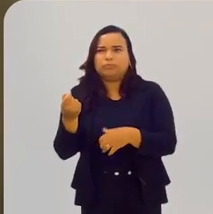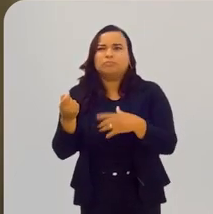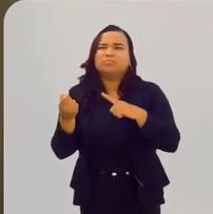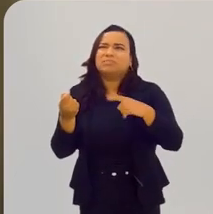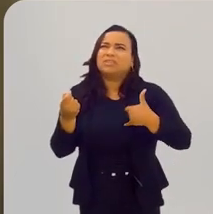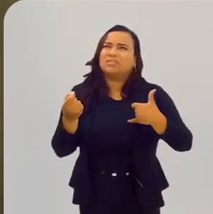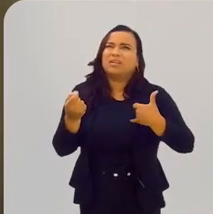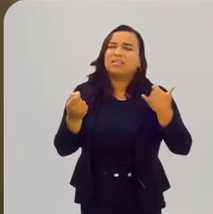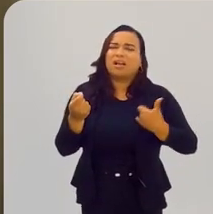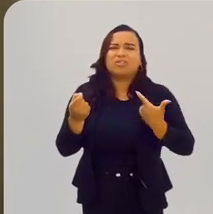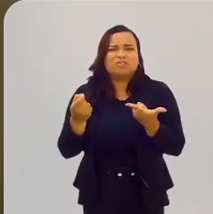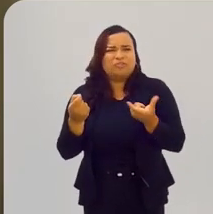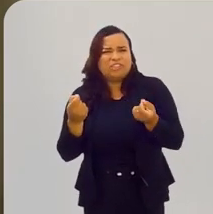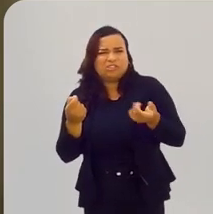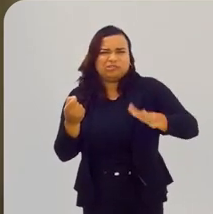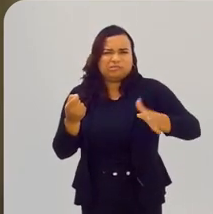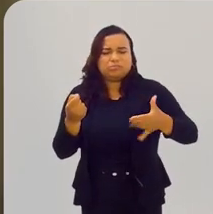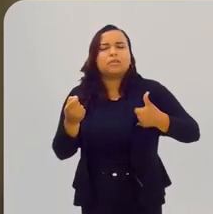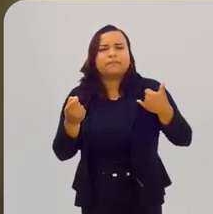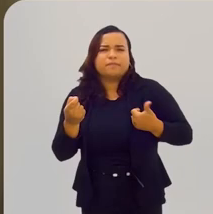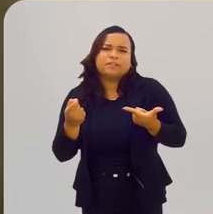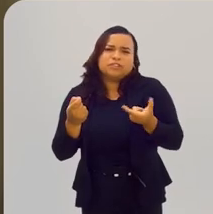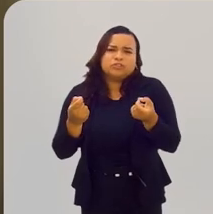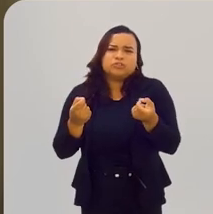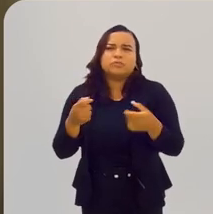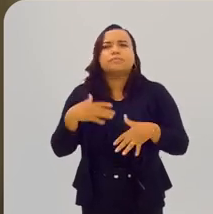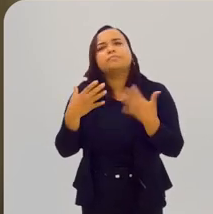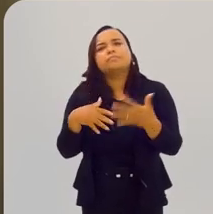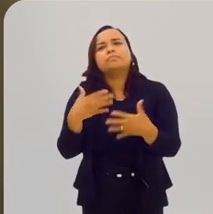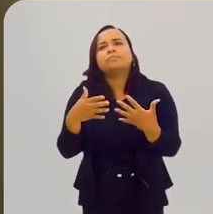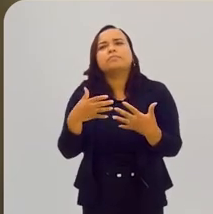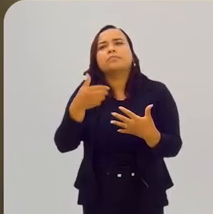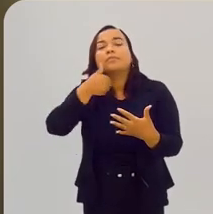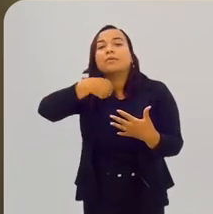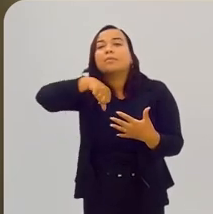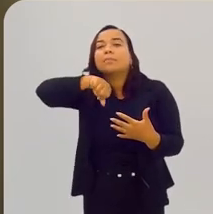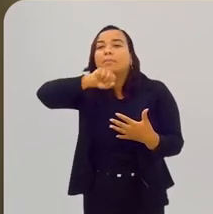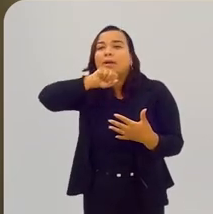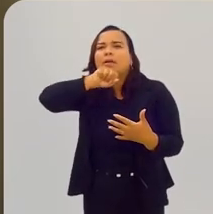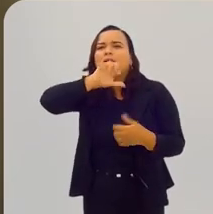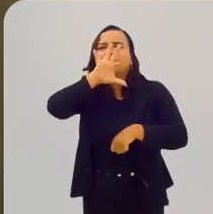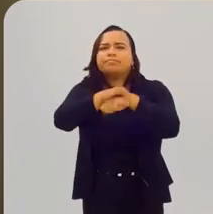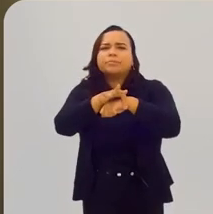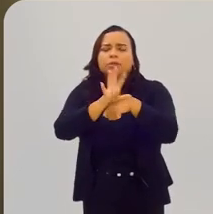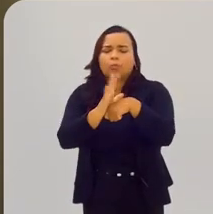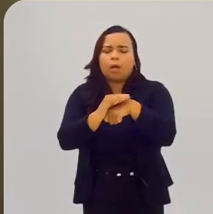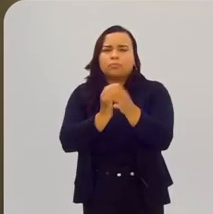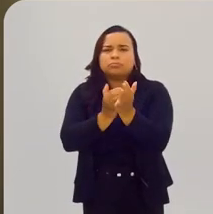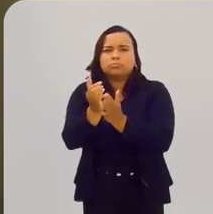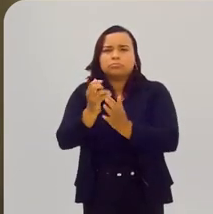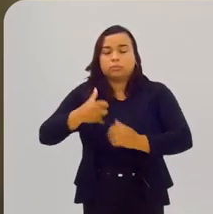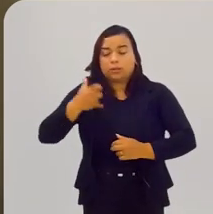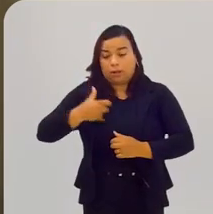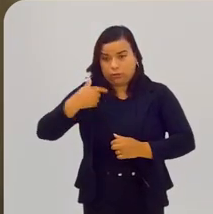eu tinha 20 anos ela começou a ficar doente